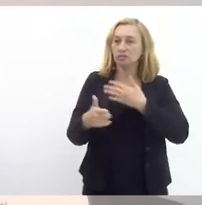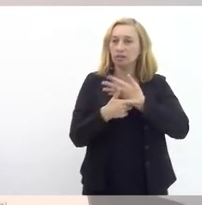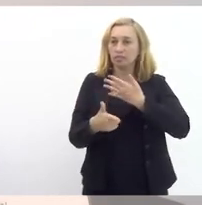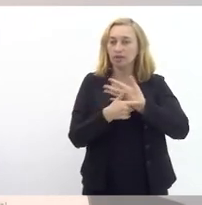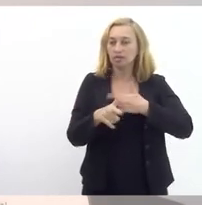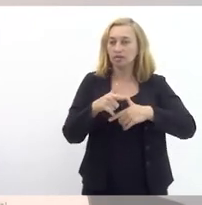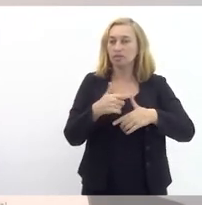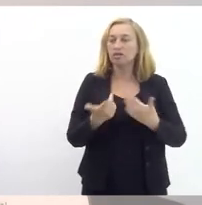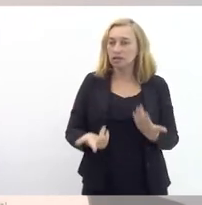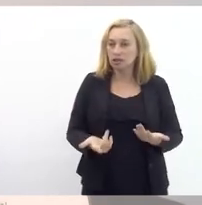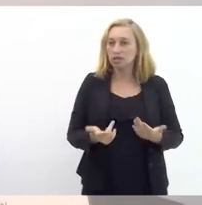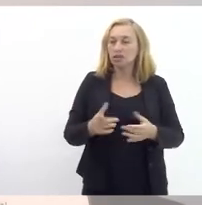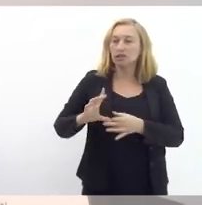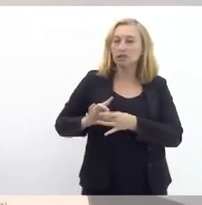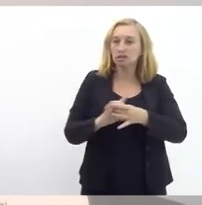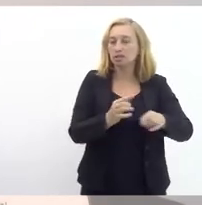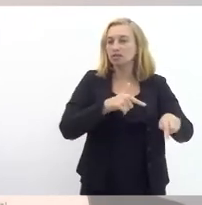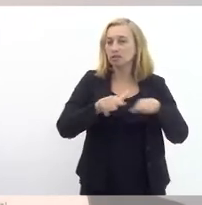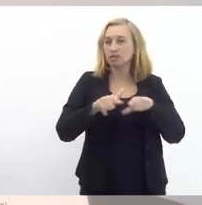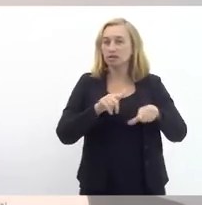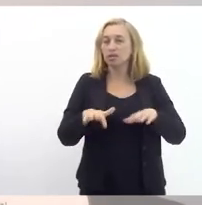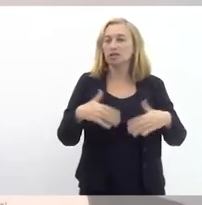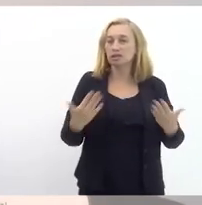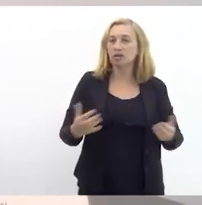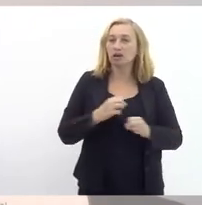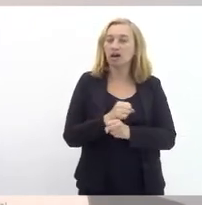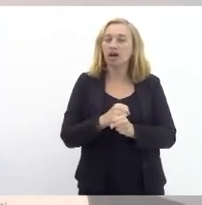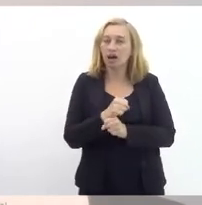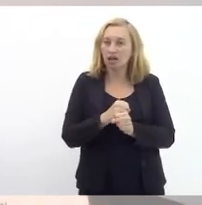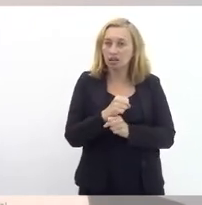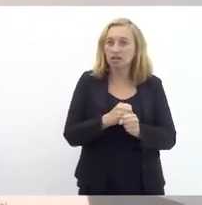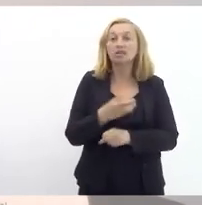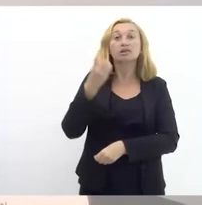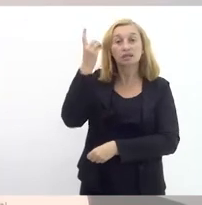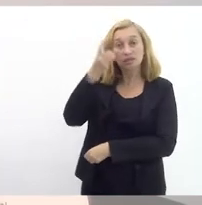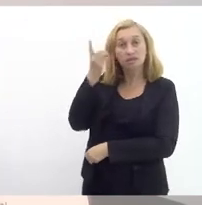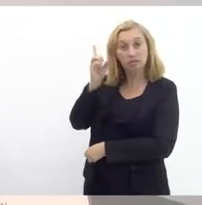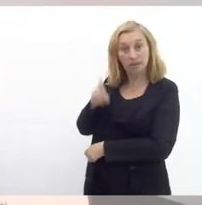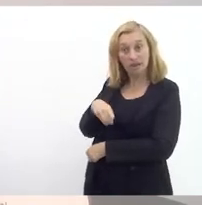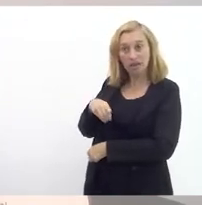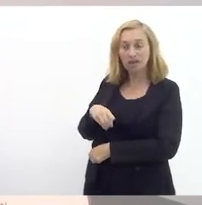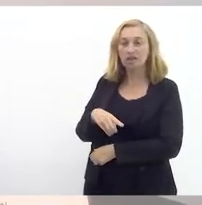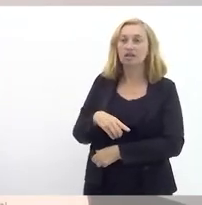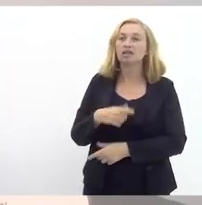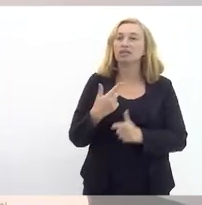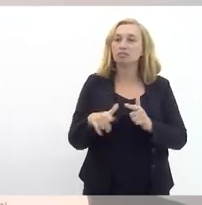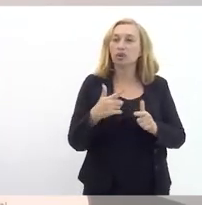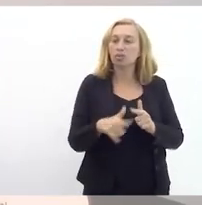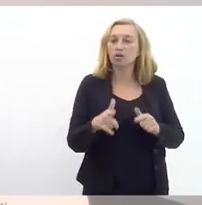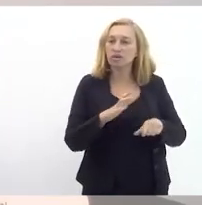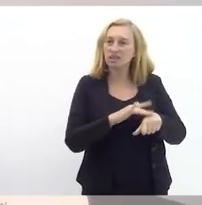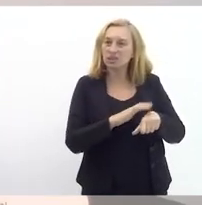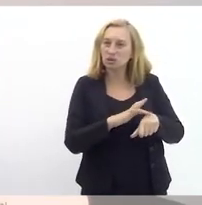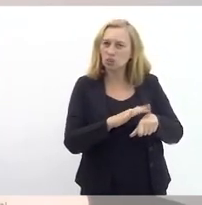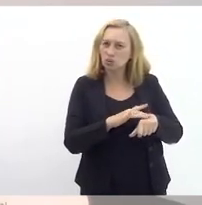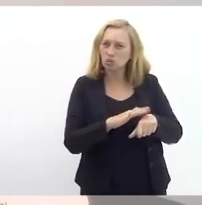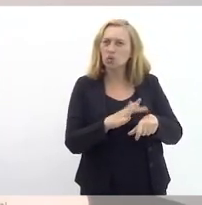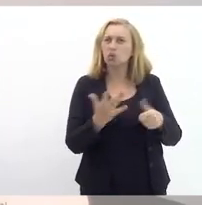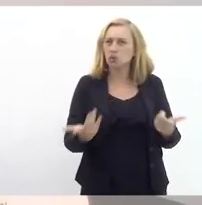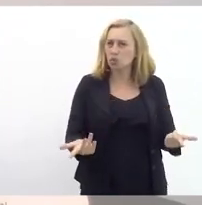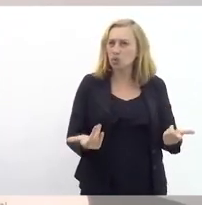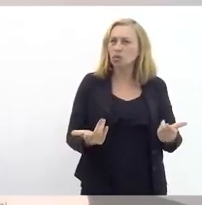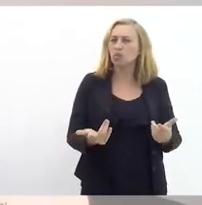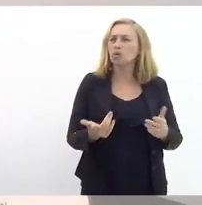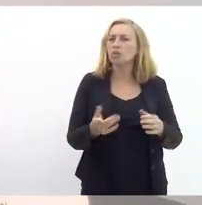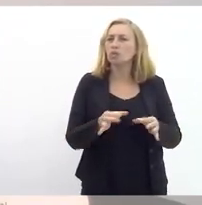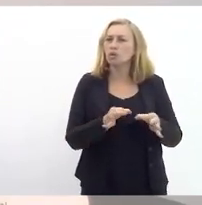sua linha de trabalho. Então, há muitos anos, né, deputada, veio esse problema dessa doença, esse problema já existe